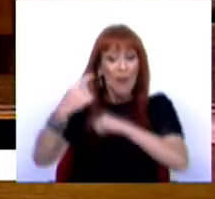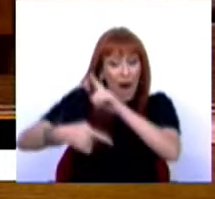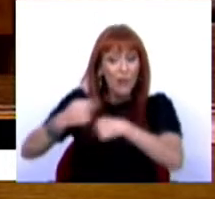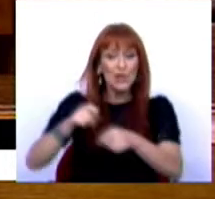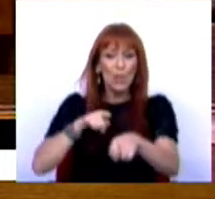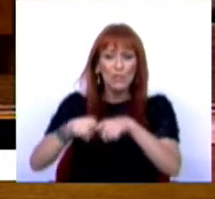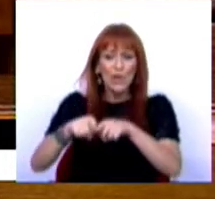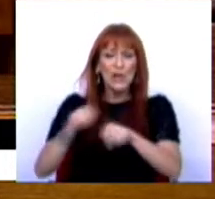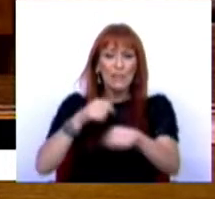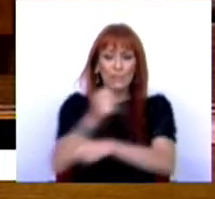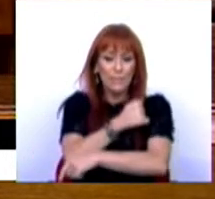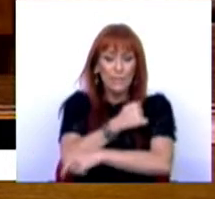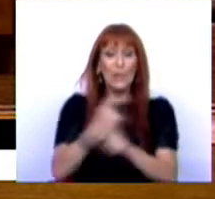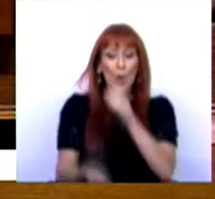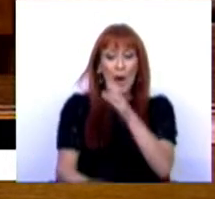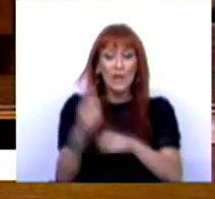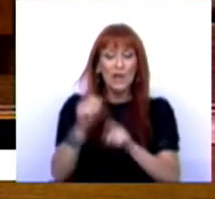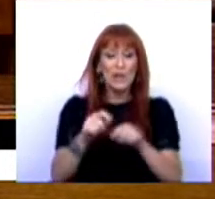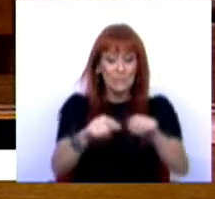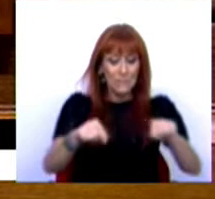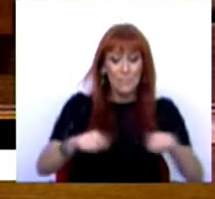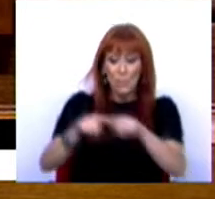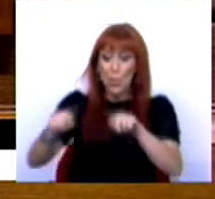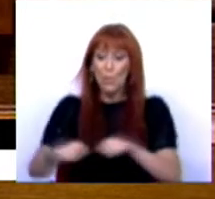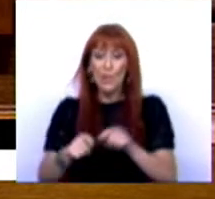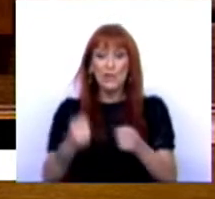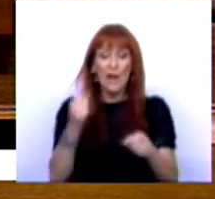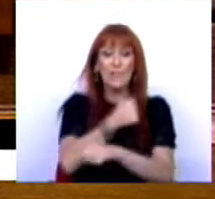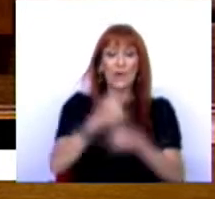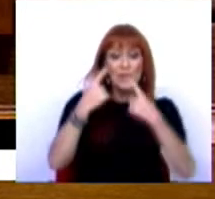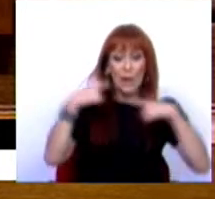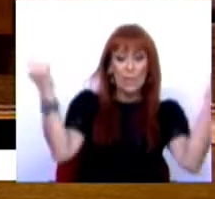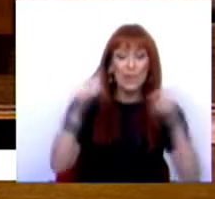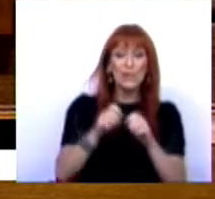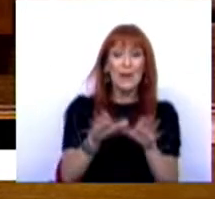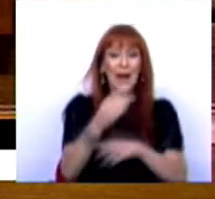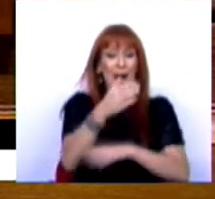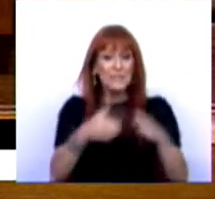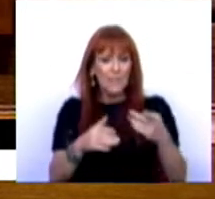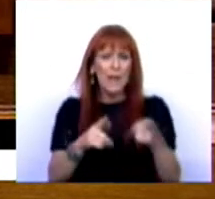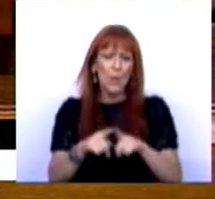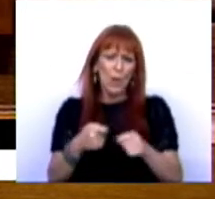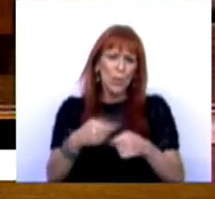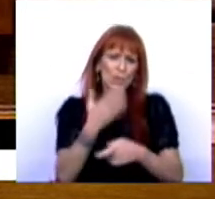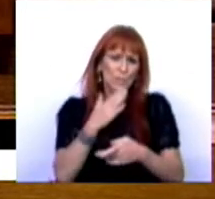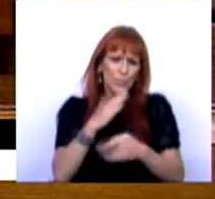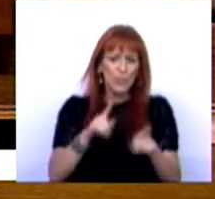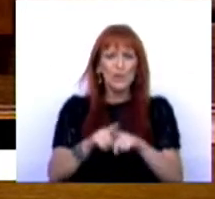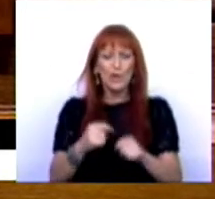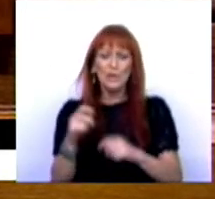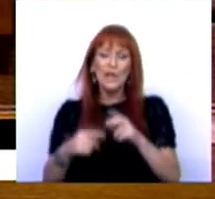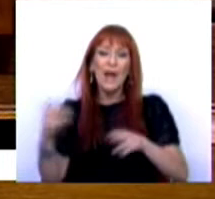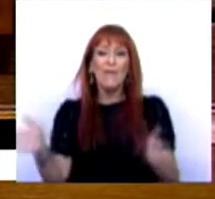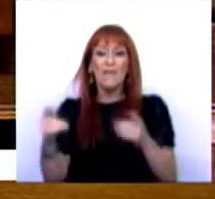de políticas de habitação, com a criação de parque habitacional público a custos acessíveis para a classe média, com incentivos fiscais criados ao